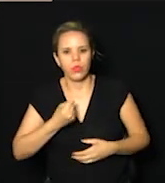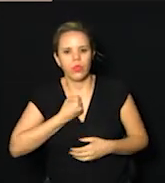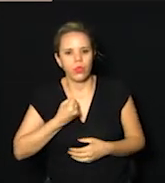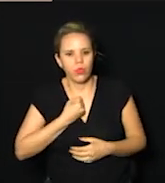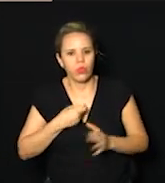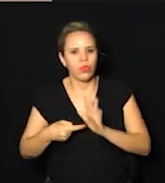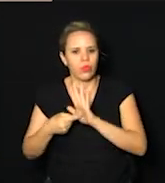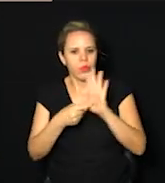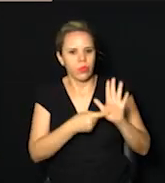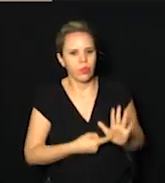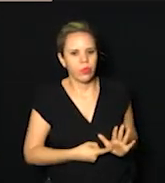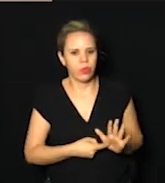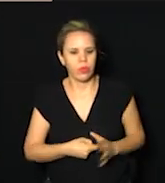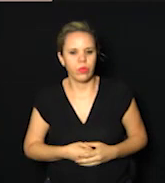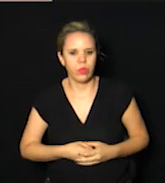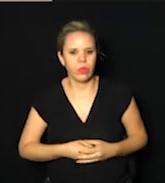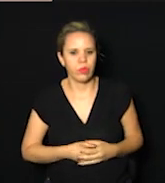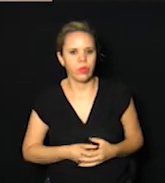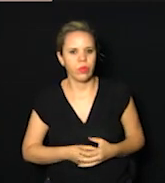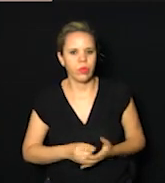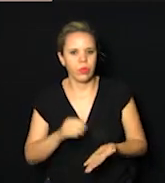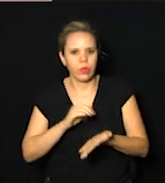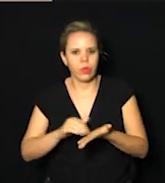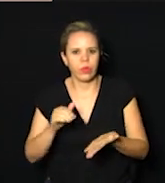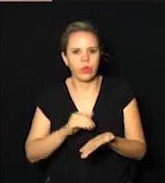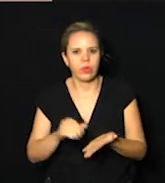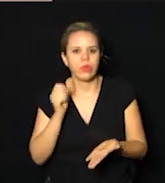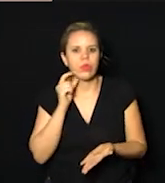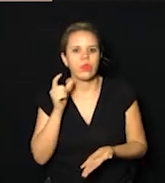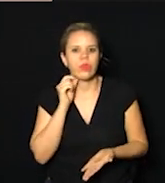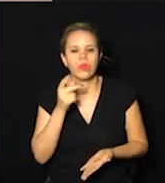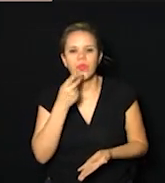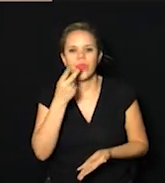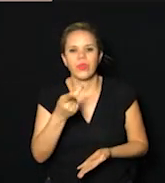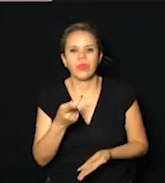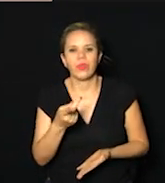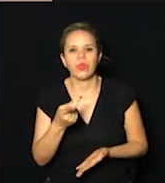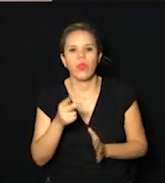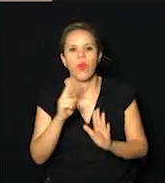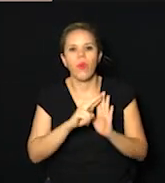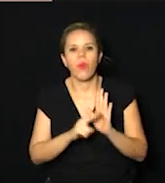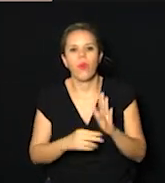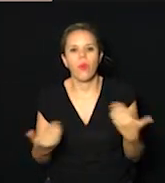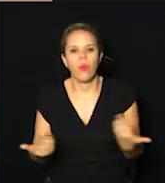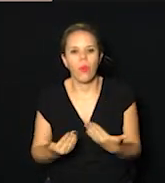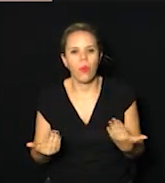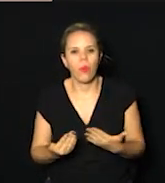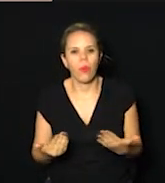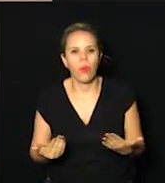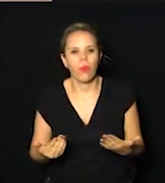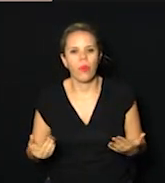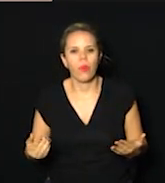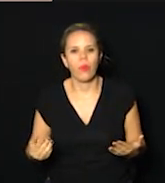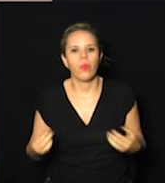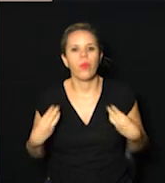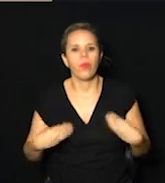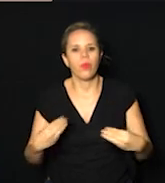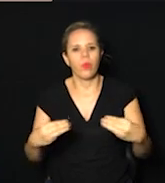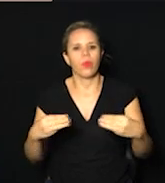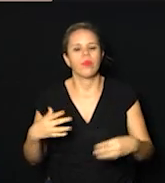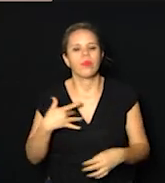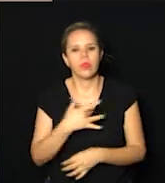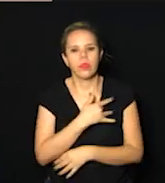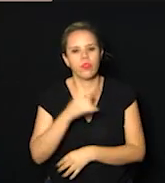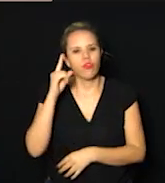foram apresentados, o secretário Carmino falou do critério agora estabelecido pelo Ministério da Saúde desde